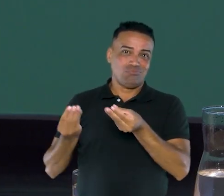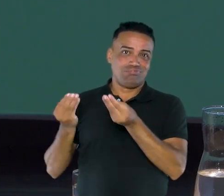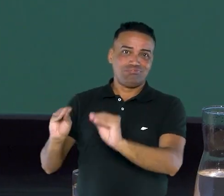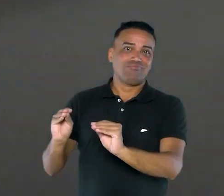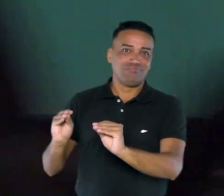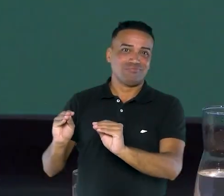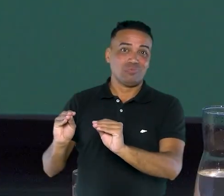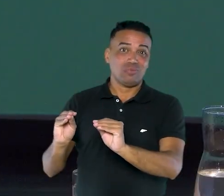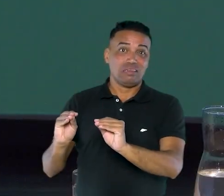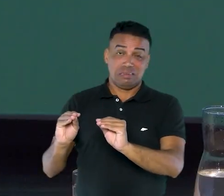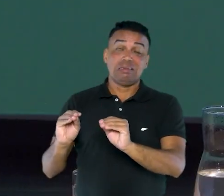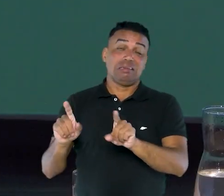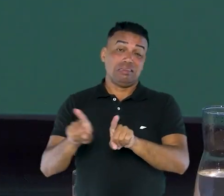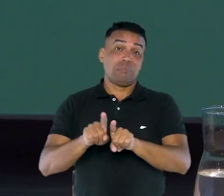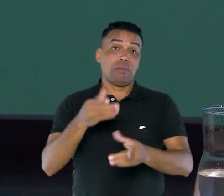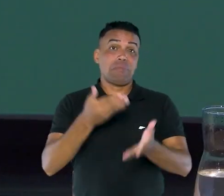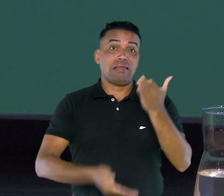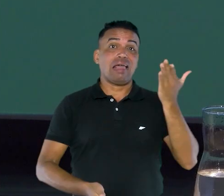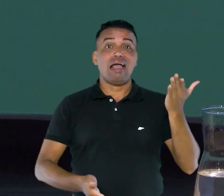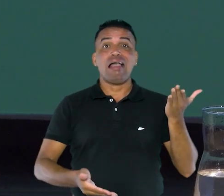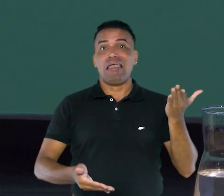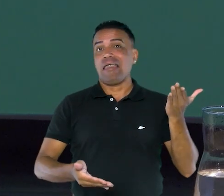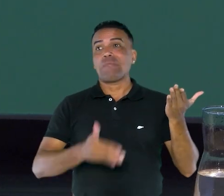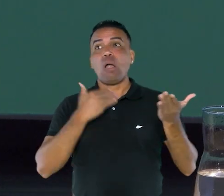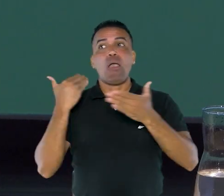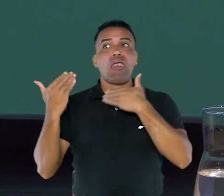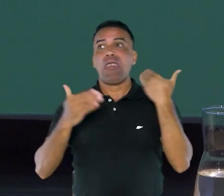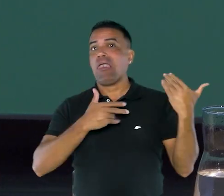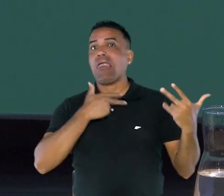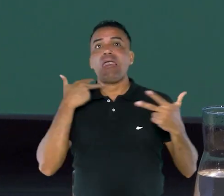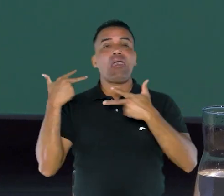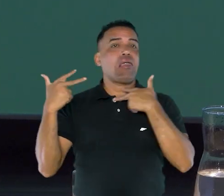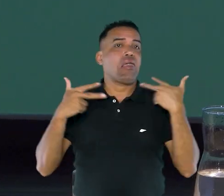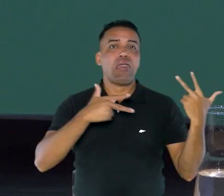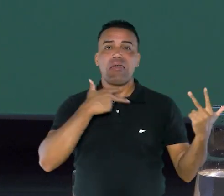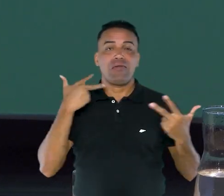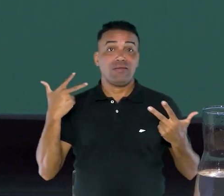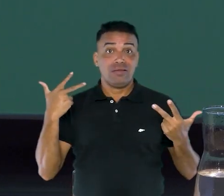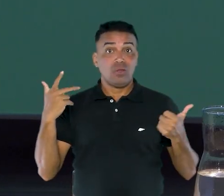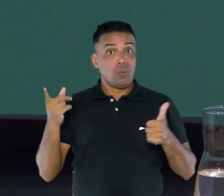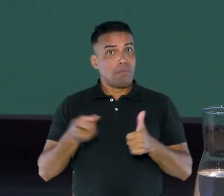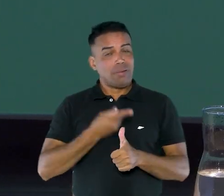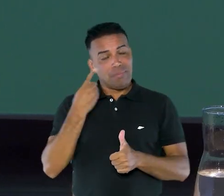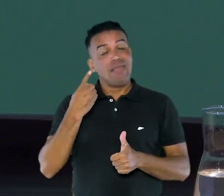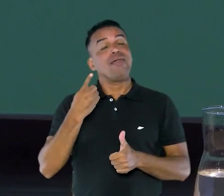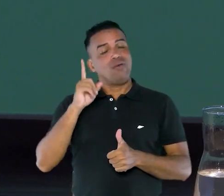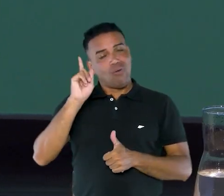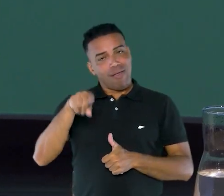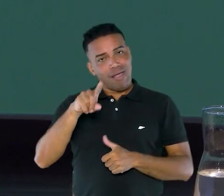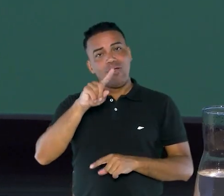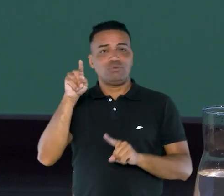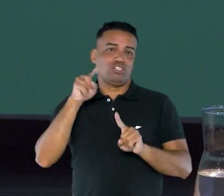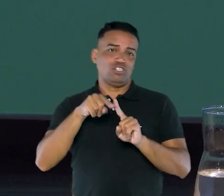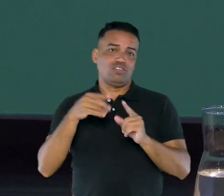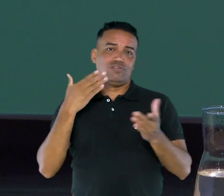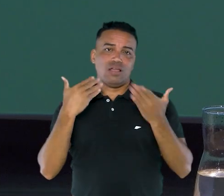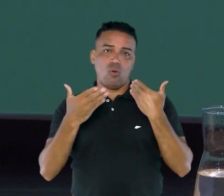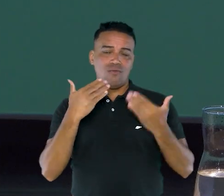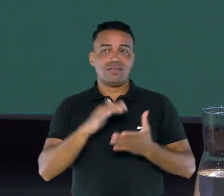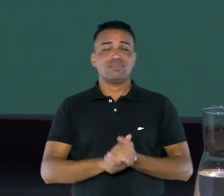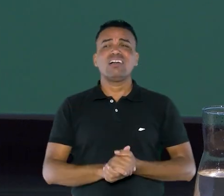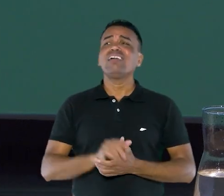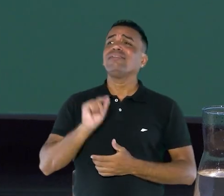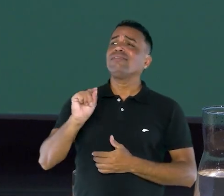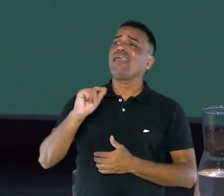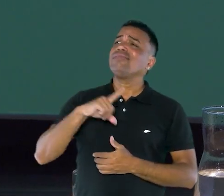deixar perder, né, vidas. Então, acho que esse é o primeiro ponto da questão. Quem